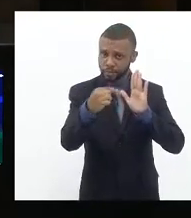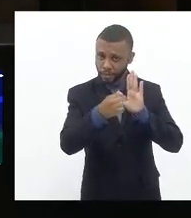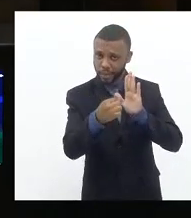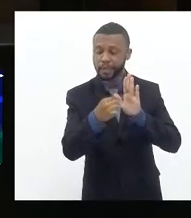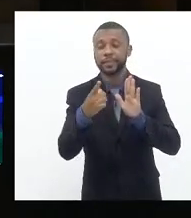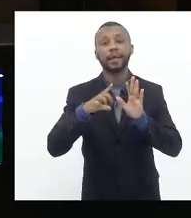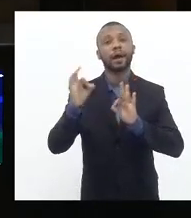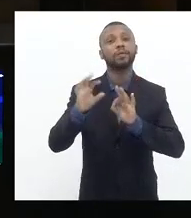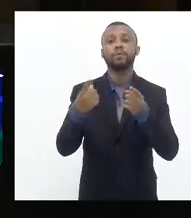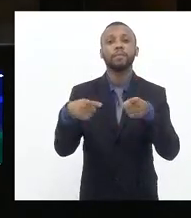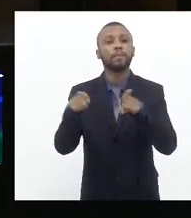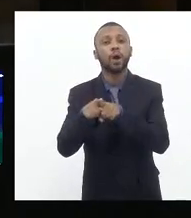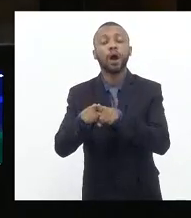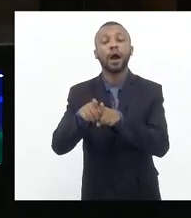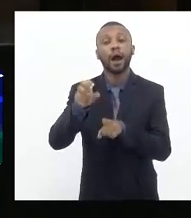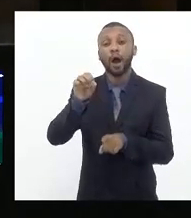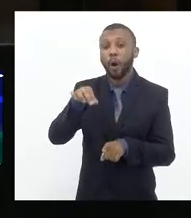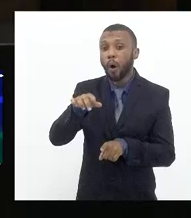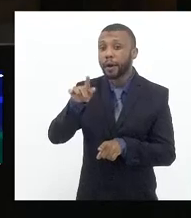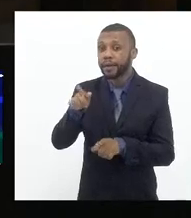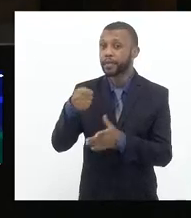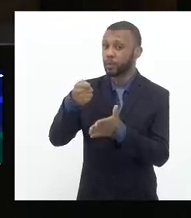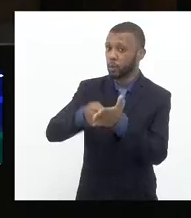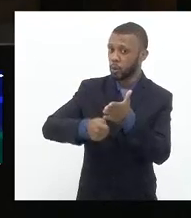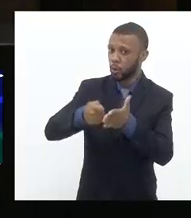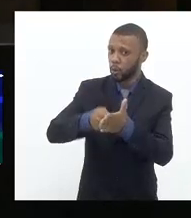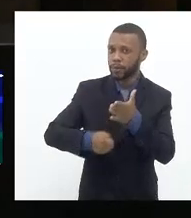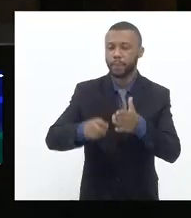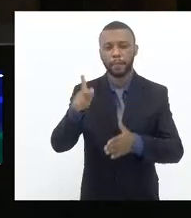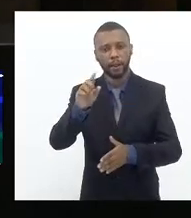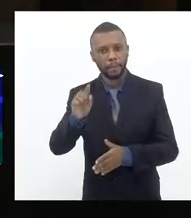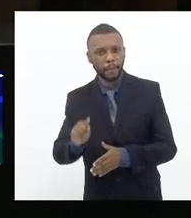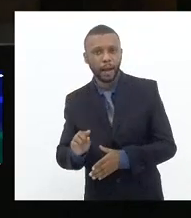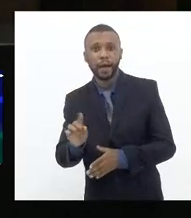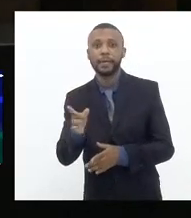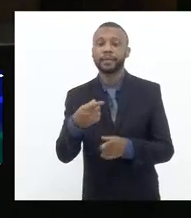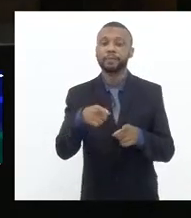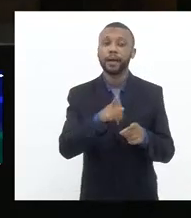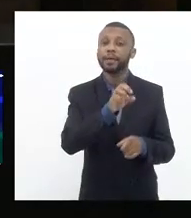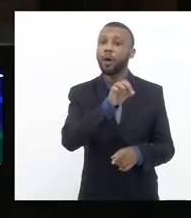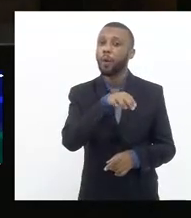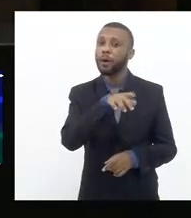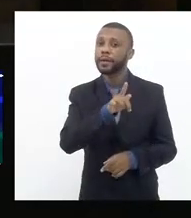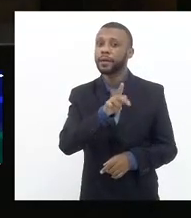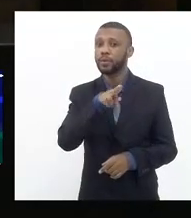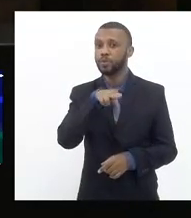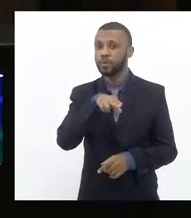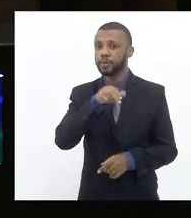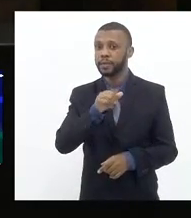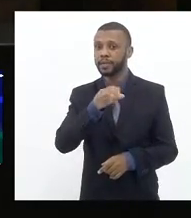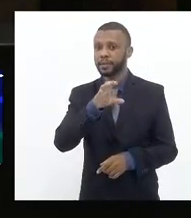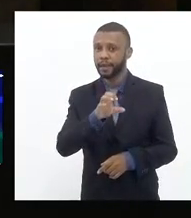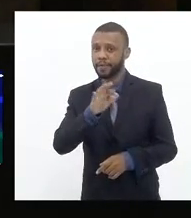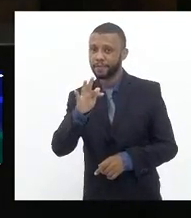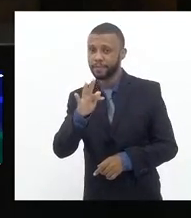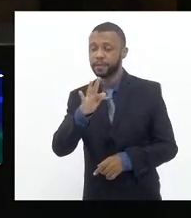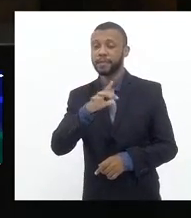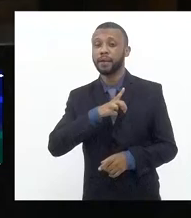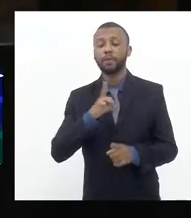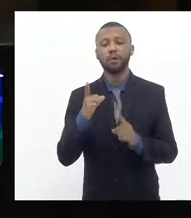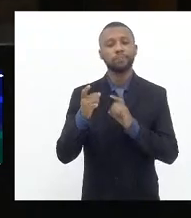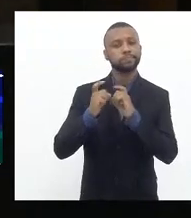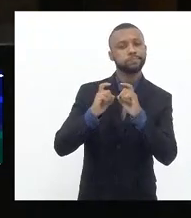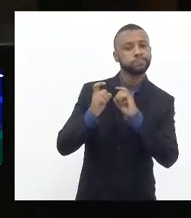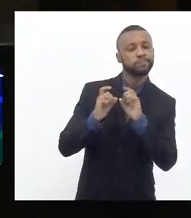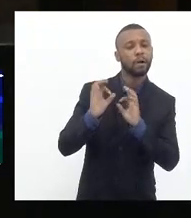a Unicef. A gente conseguiu consolidar uma redação que pudesse dar conta dos debates que a